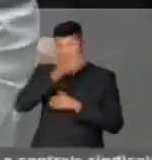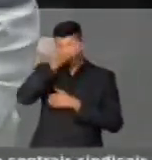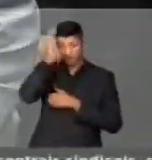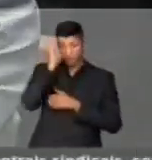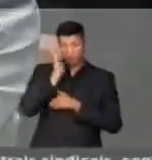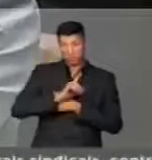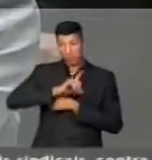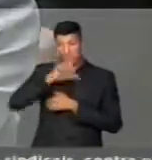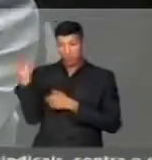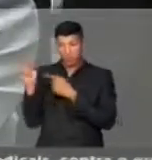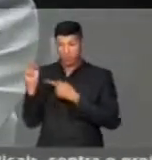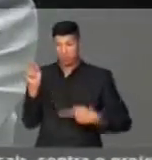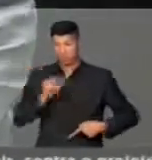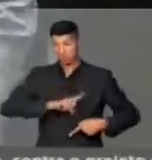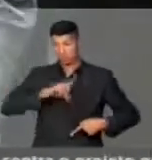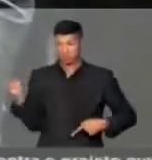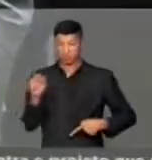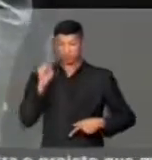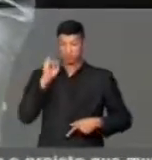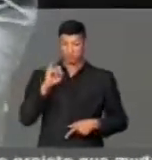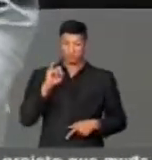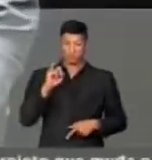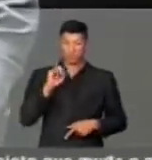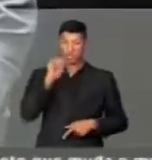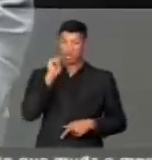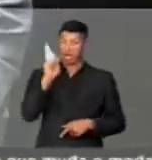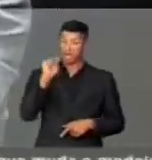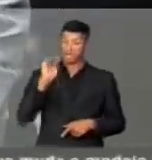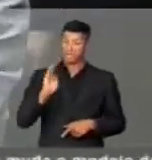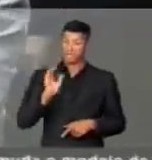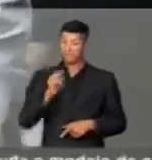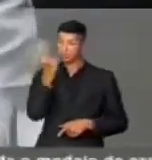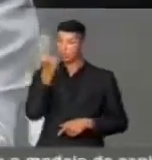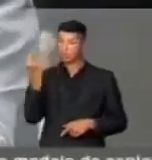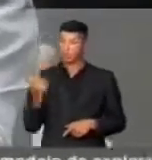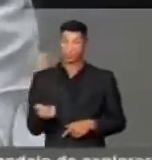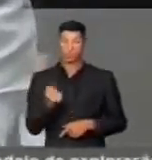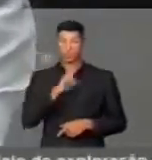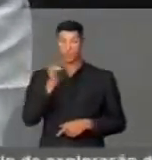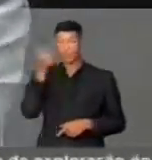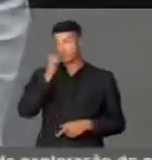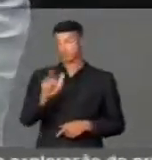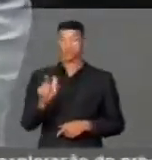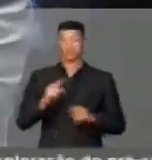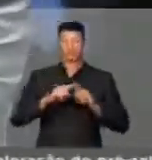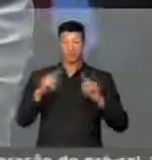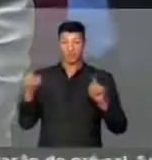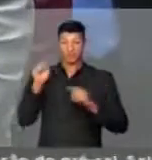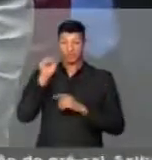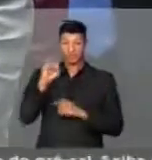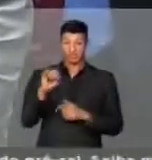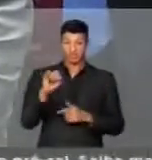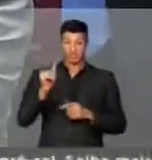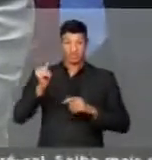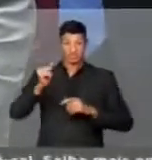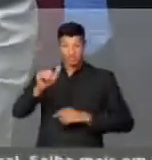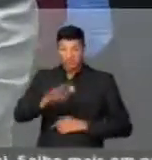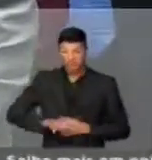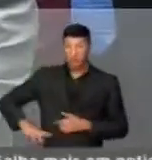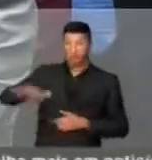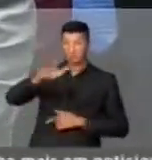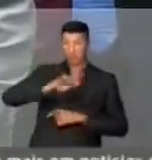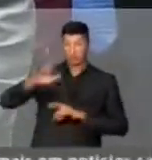Cunha saia da presidência da Câmara, se for A, B e C, não vai conseguir. Mas se a maioria